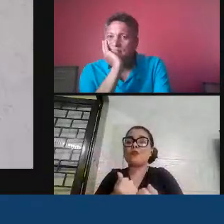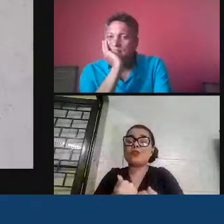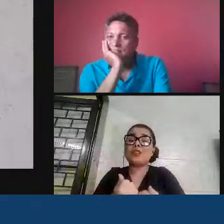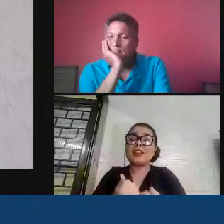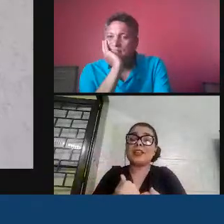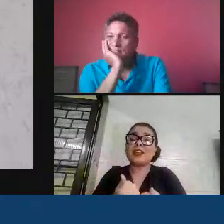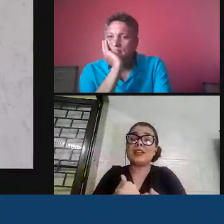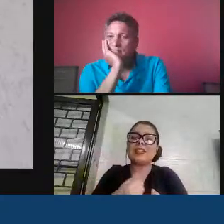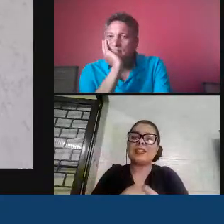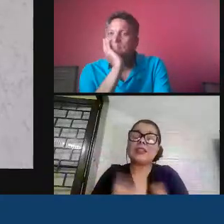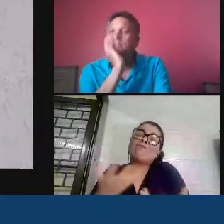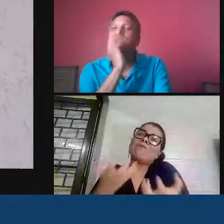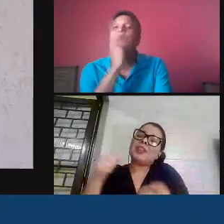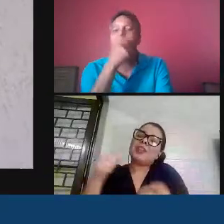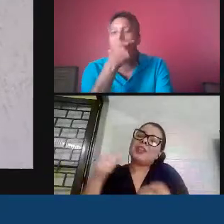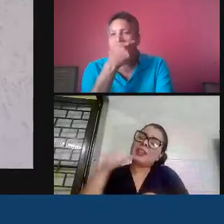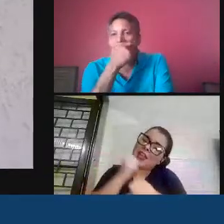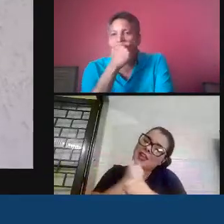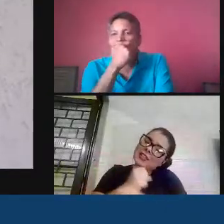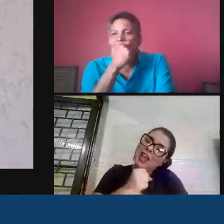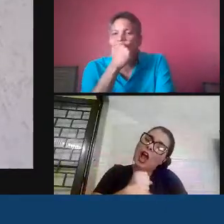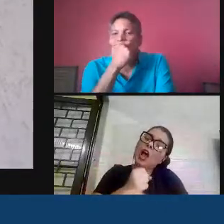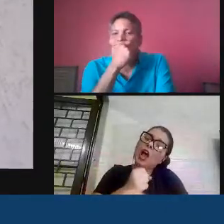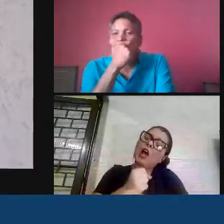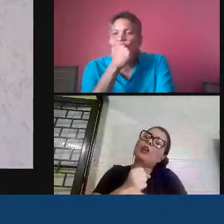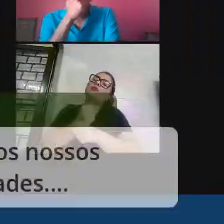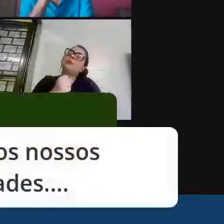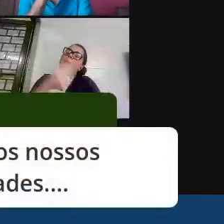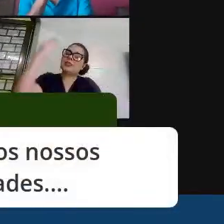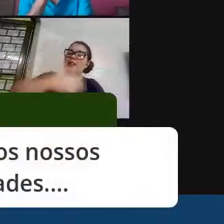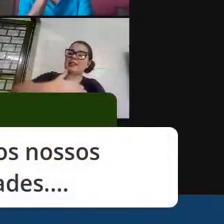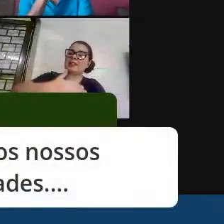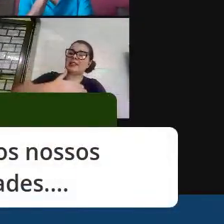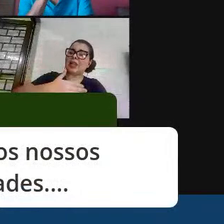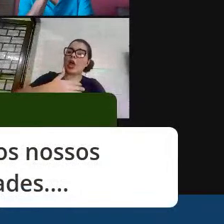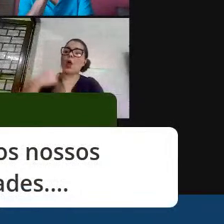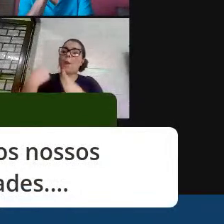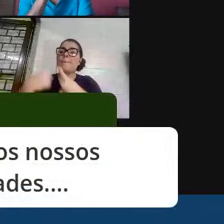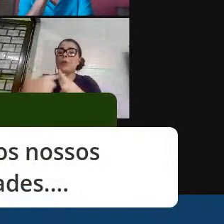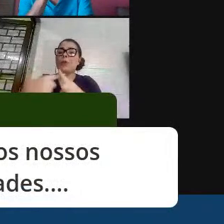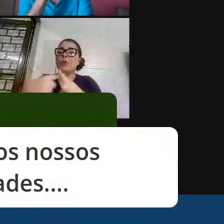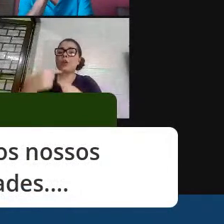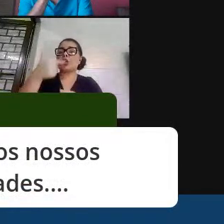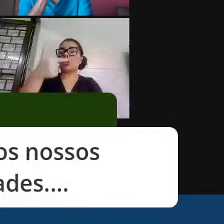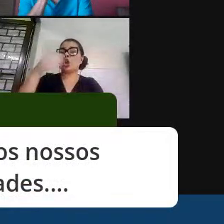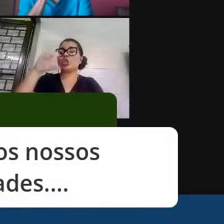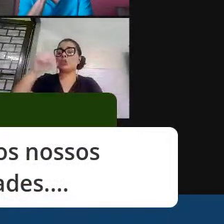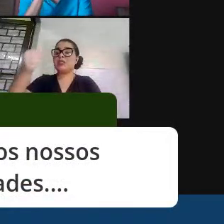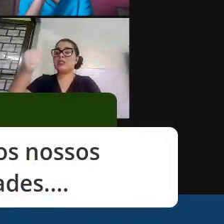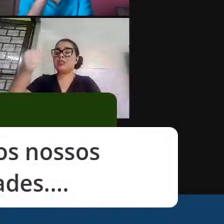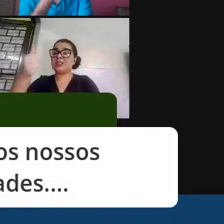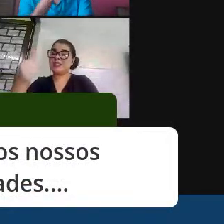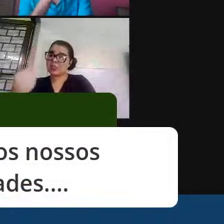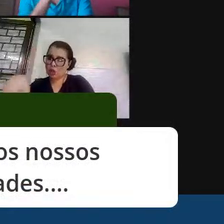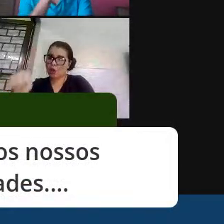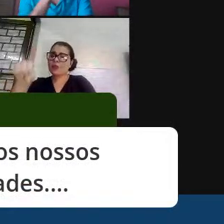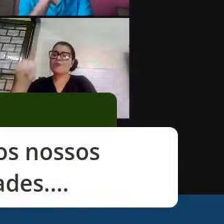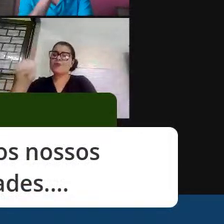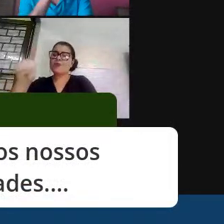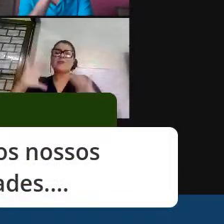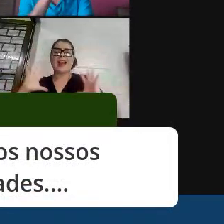tendo esse ano, né, de uma forma presencial, porque 2019, ali do CPM, foi um ano mágico,